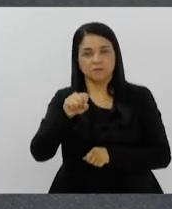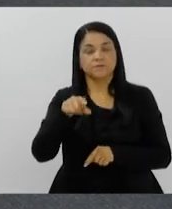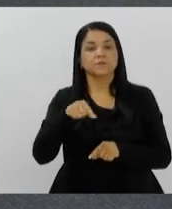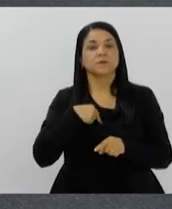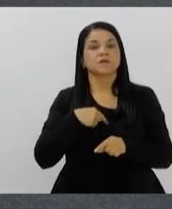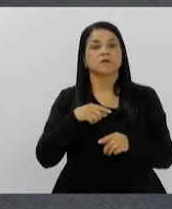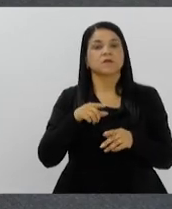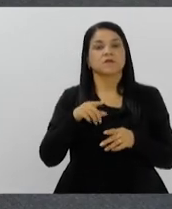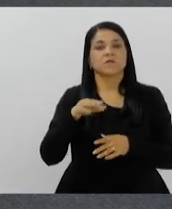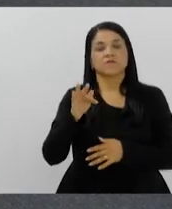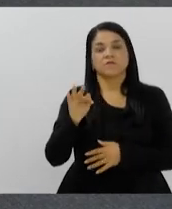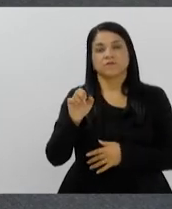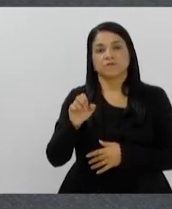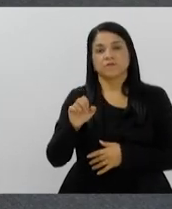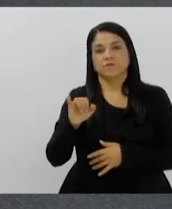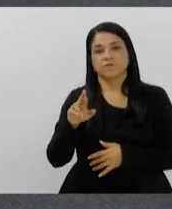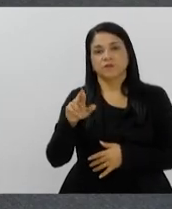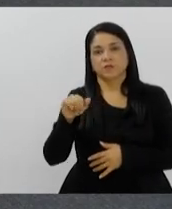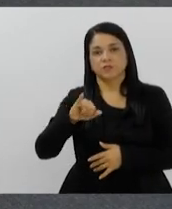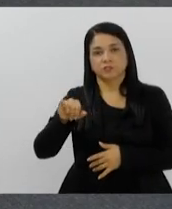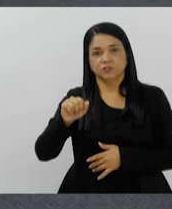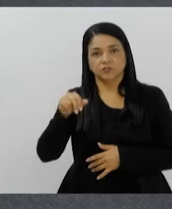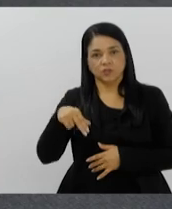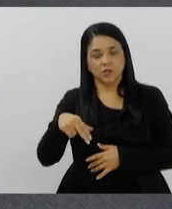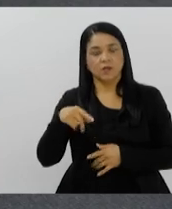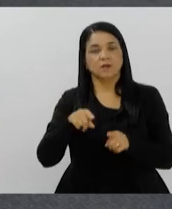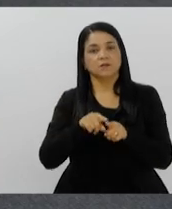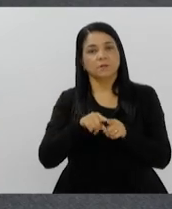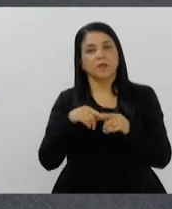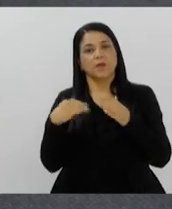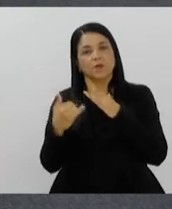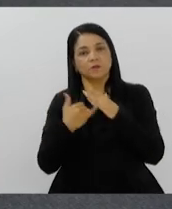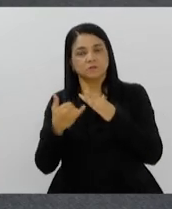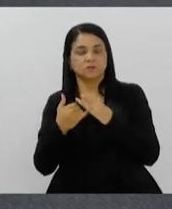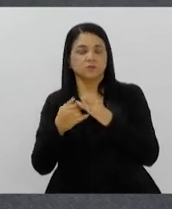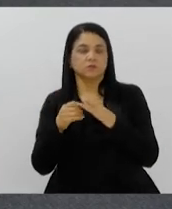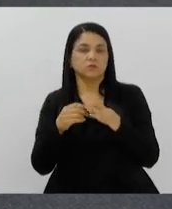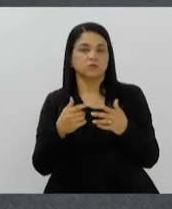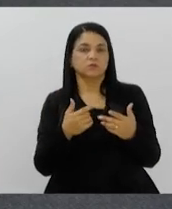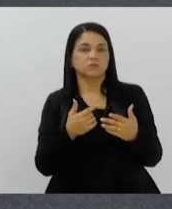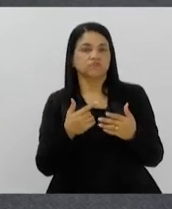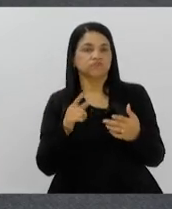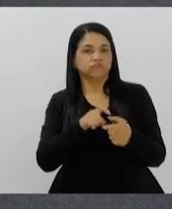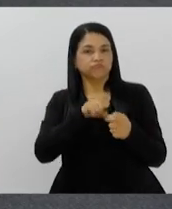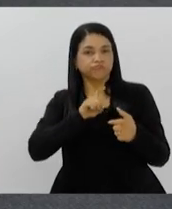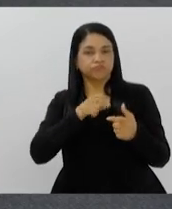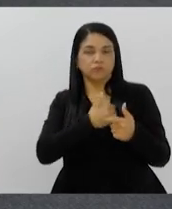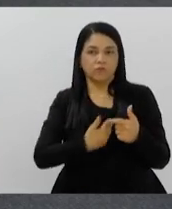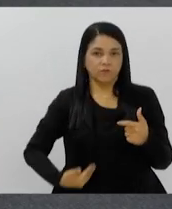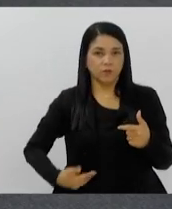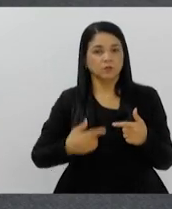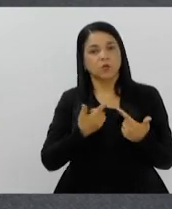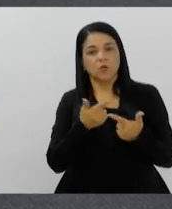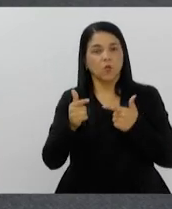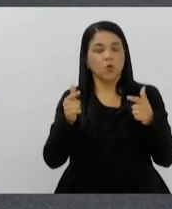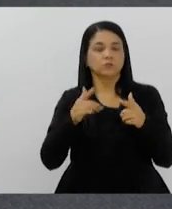Fecomércio, Firjan, organizações não governamentais e veteranos ou outros colaboradores interessados.